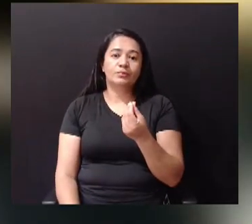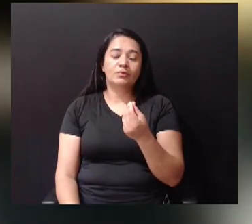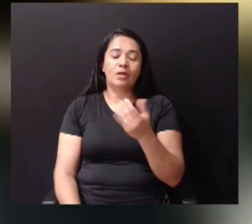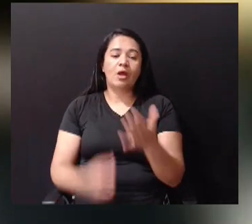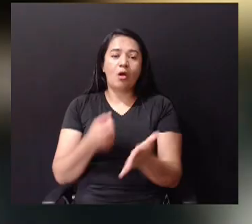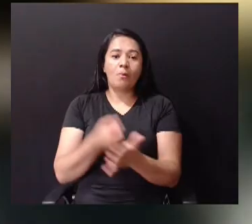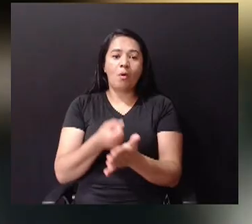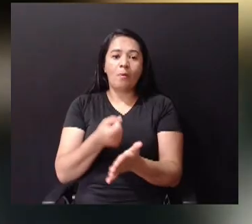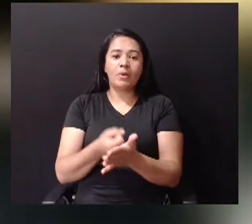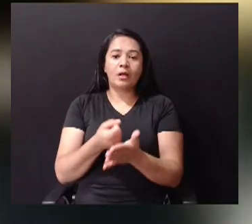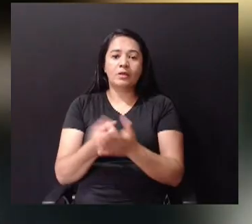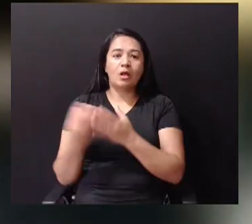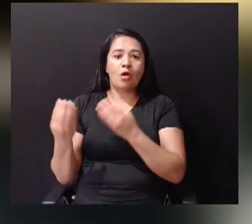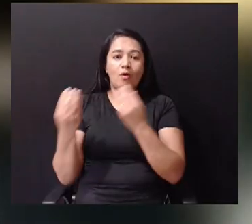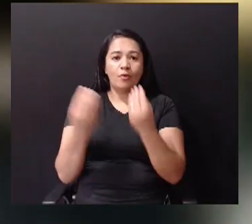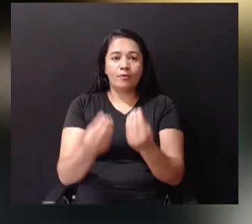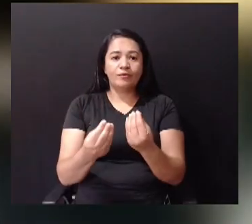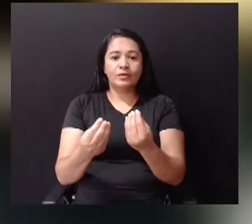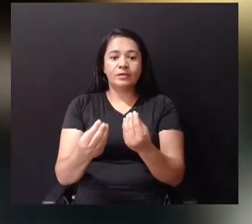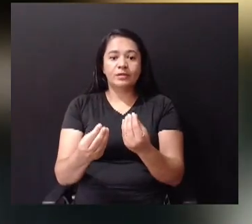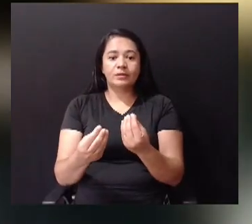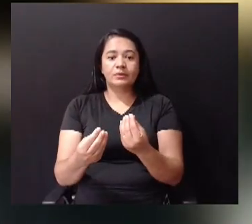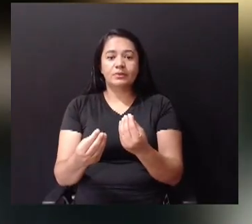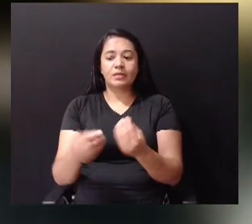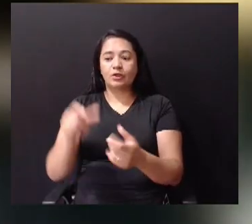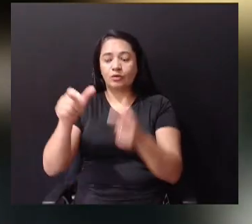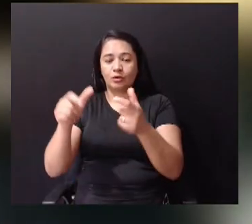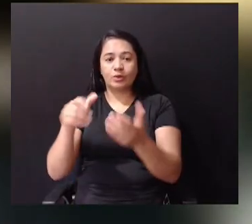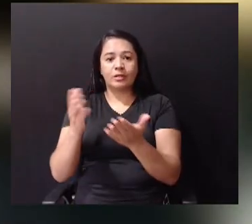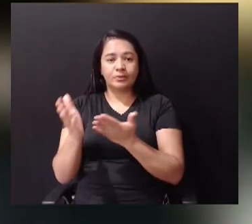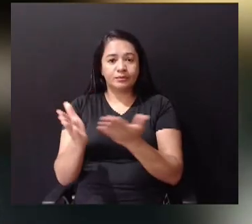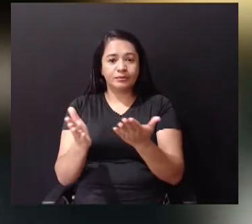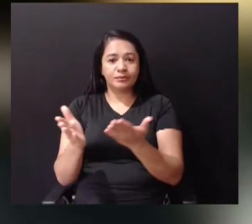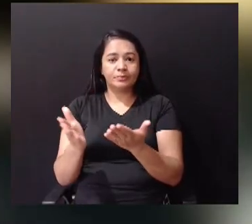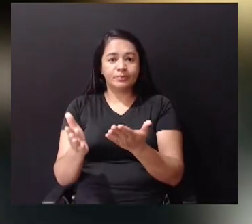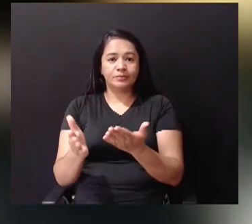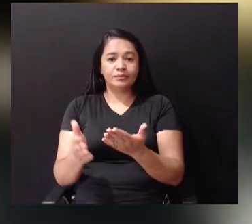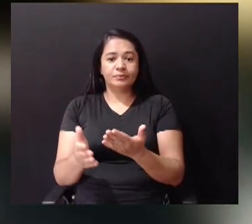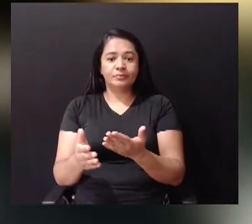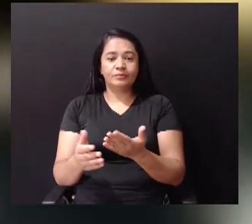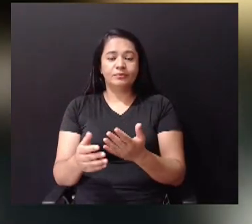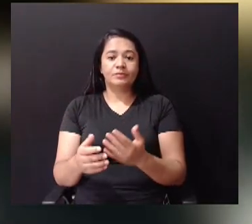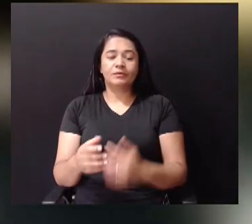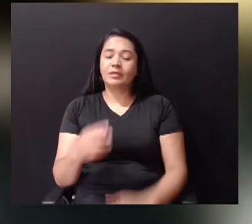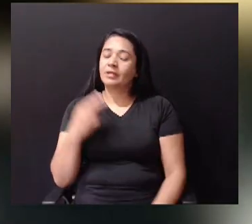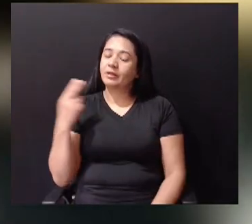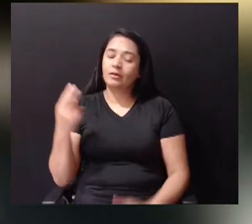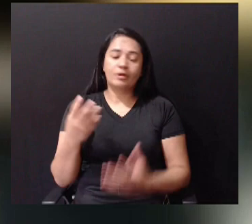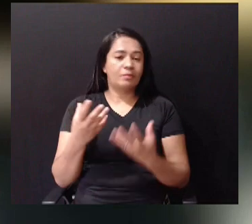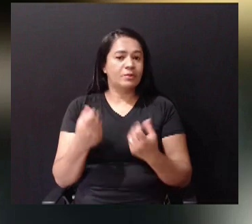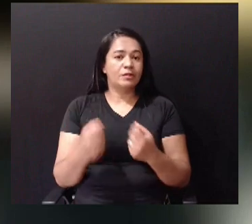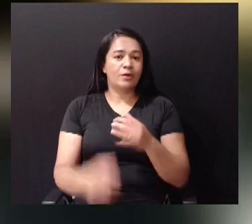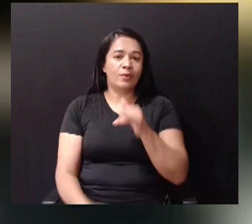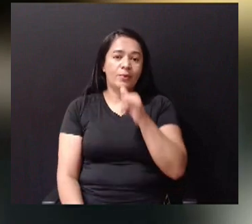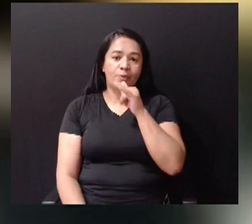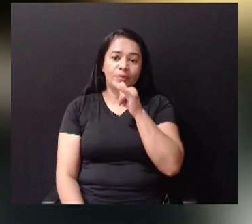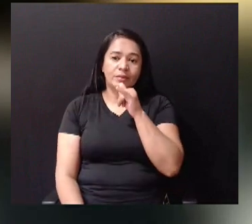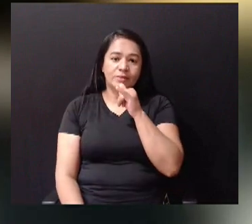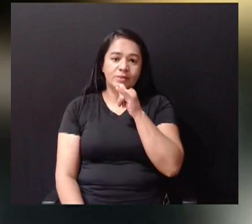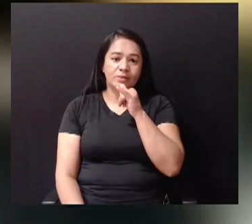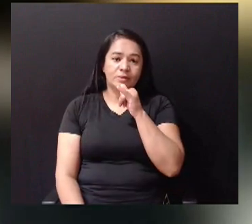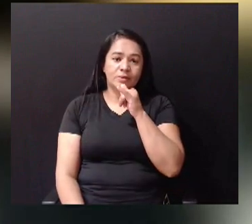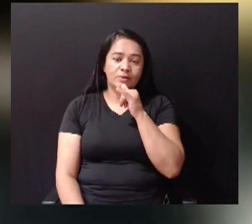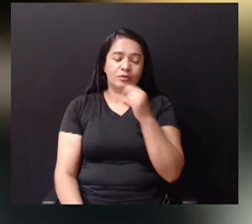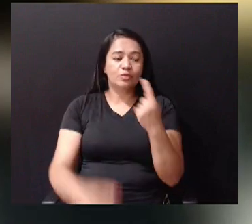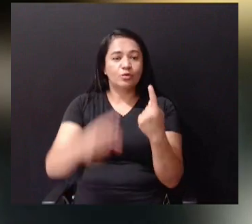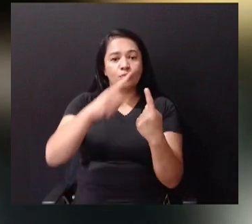no centro que vai tratar. Não é mais admissível, porque, por exemplo, a questão desses subtipos que você colocou, os